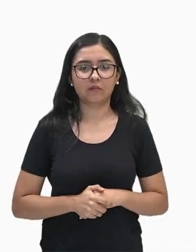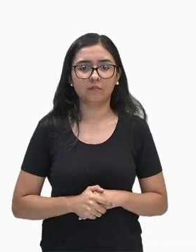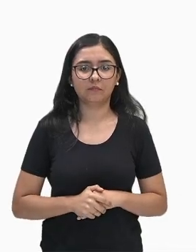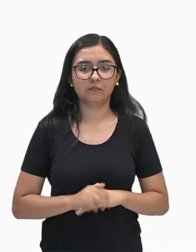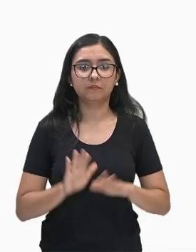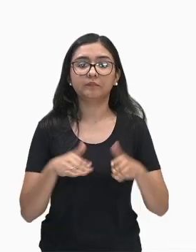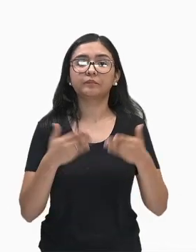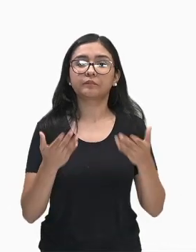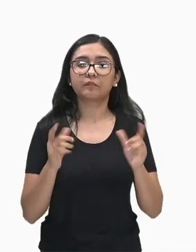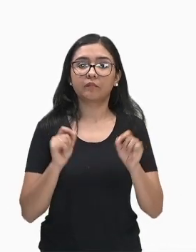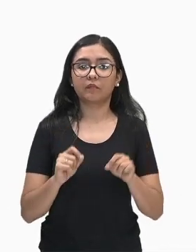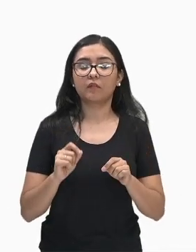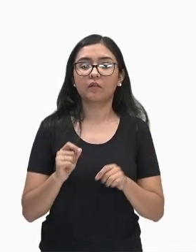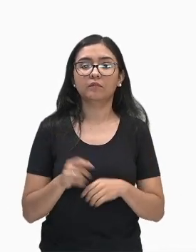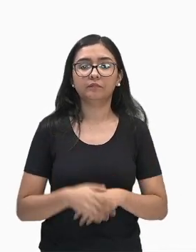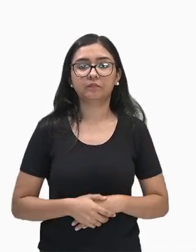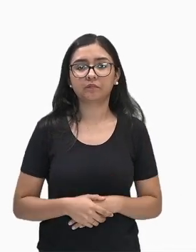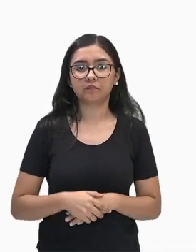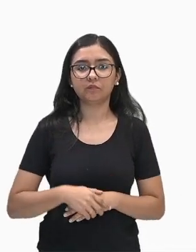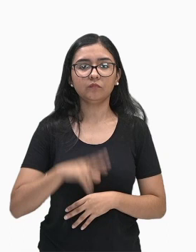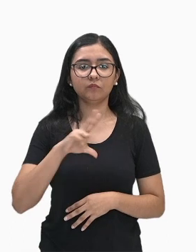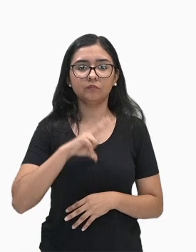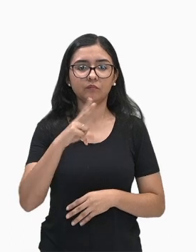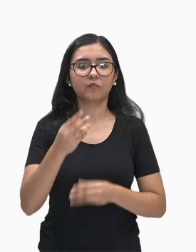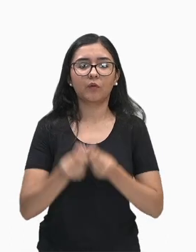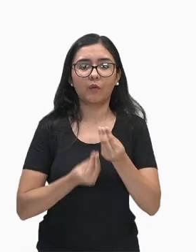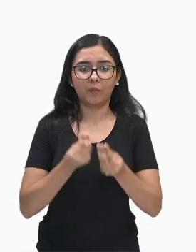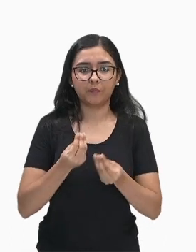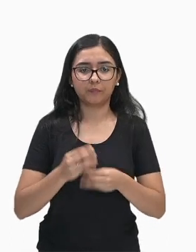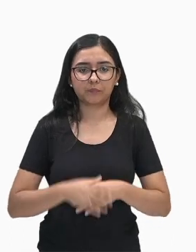Estado português contra os